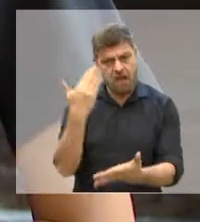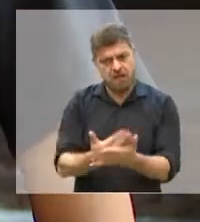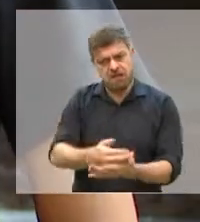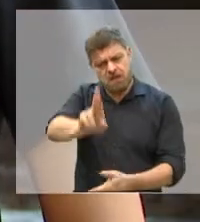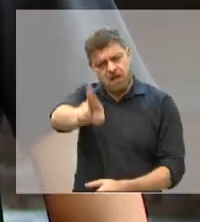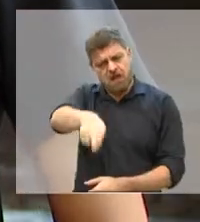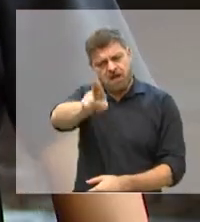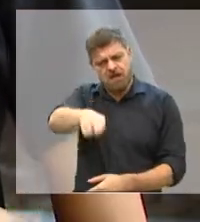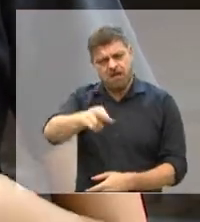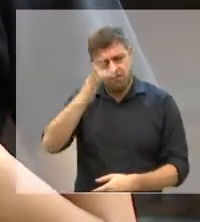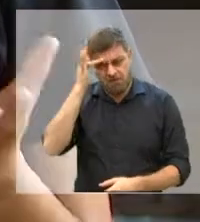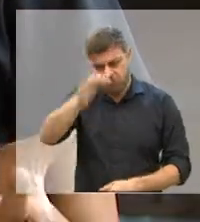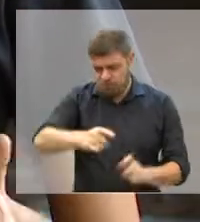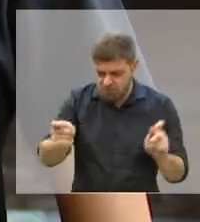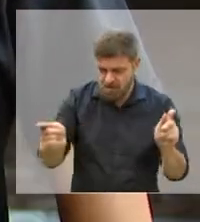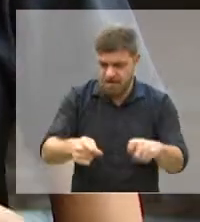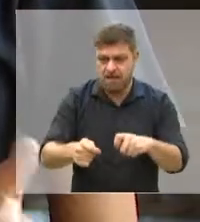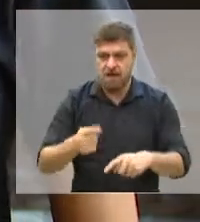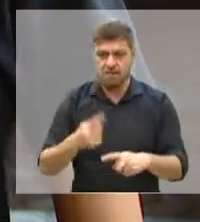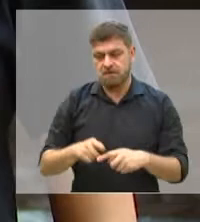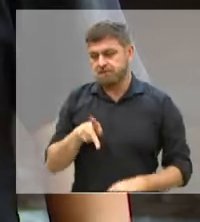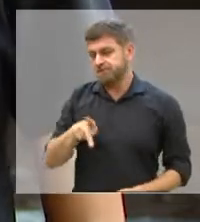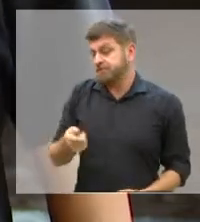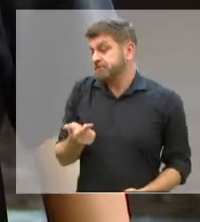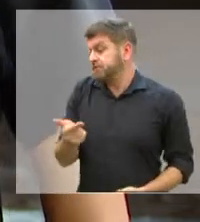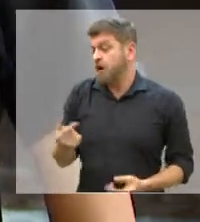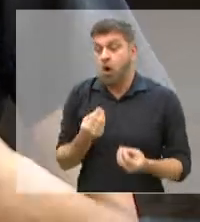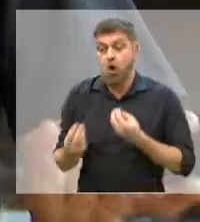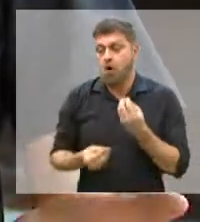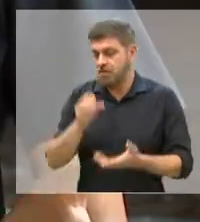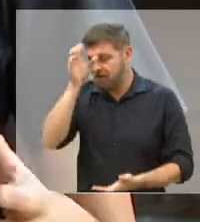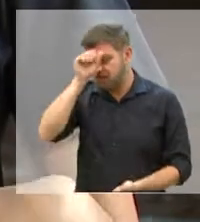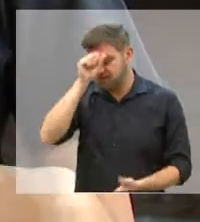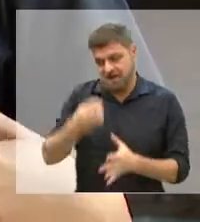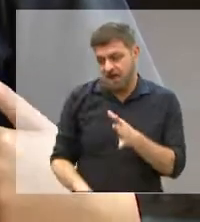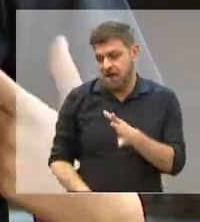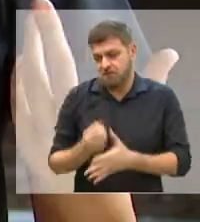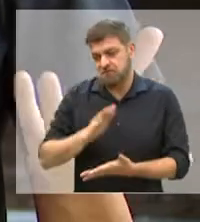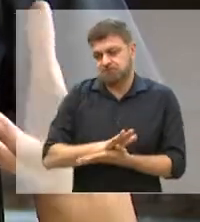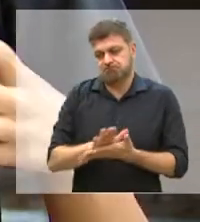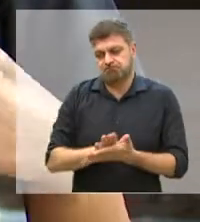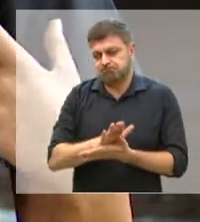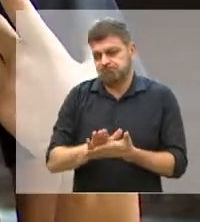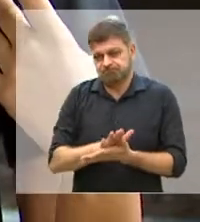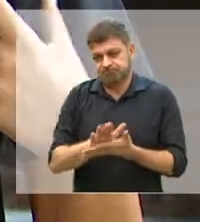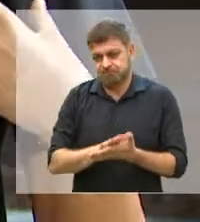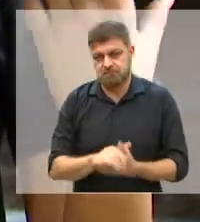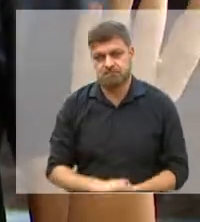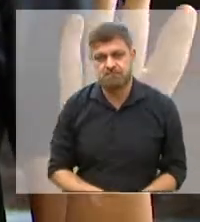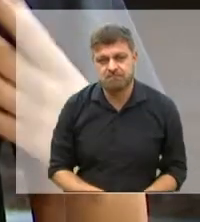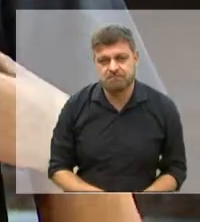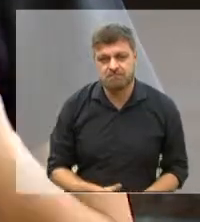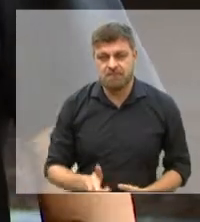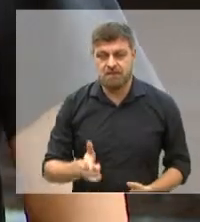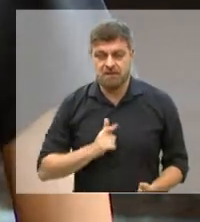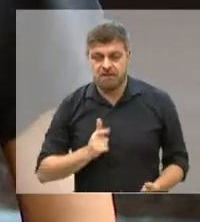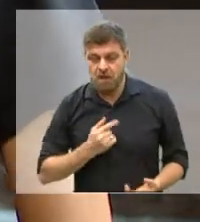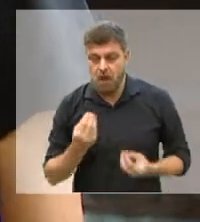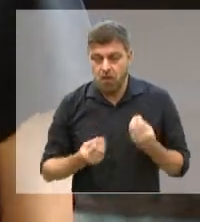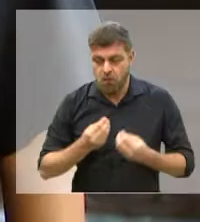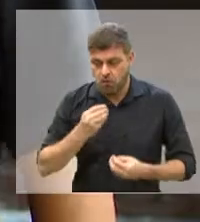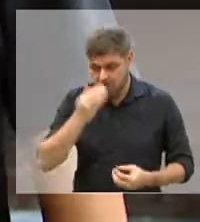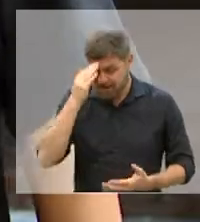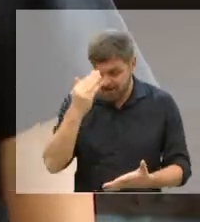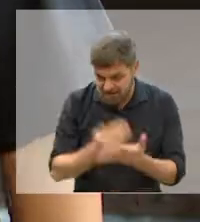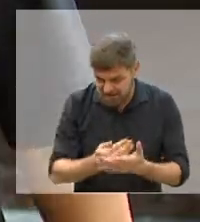futuro existe. Porque sem eles eu acho que nada disso poderia acontecer ou, sei lá, a gente ter uma razão para acreditar que a